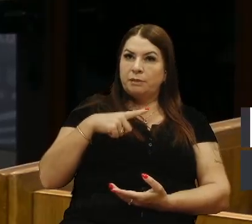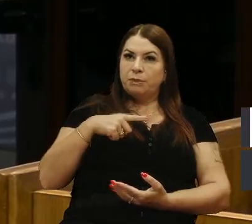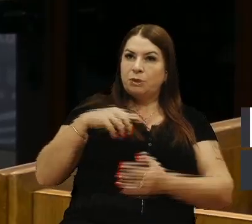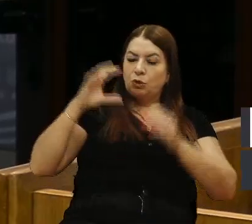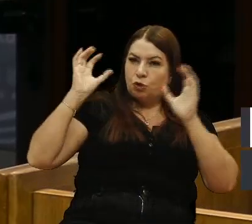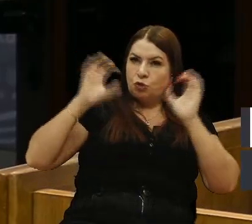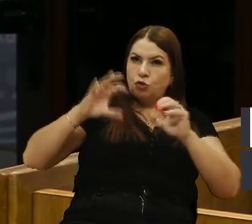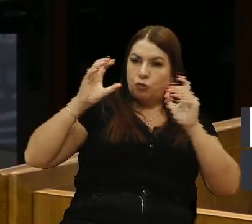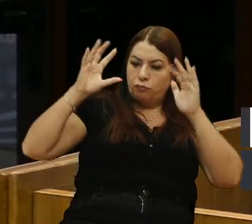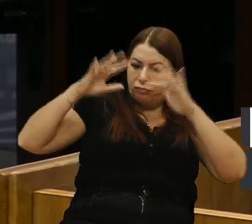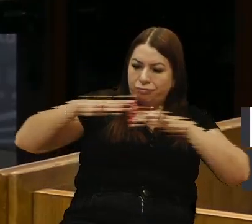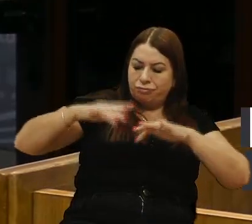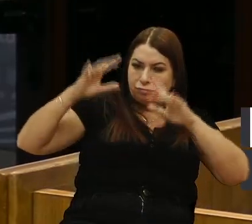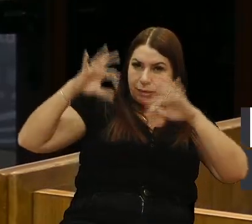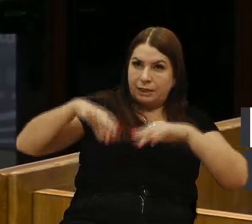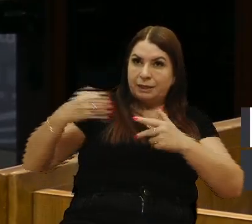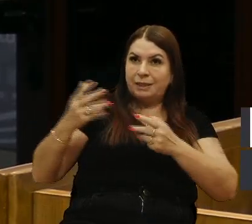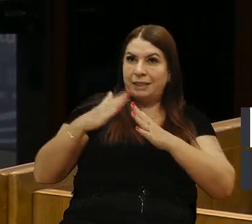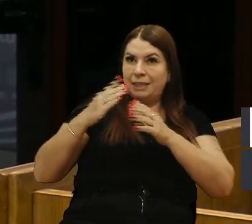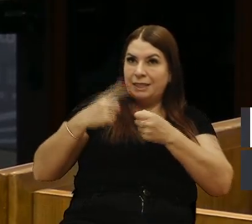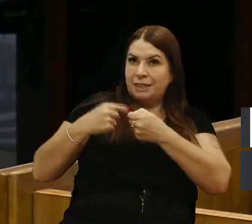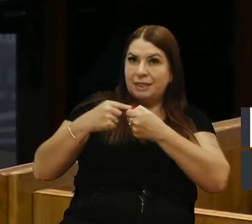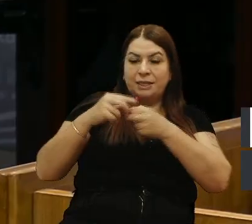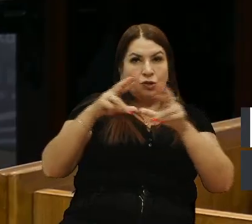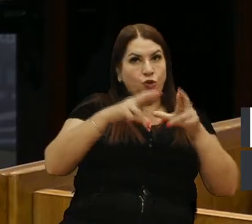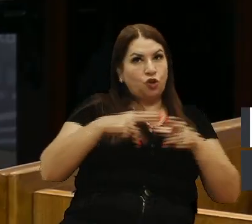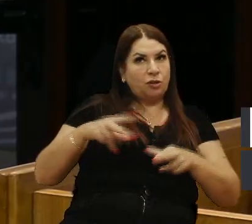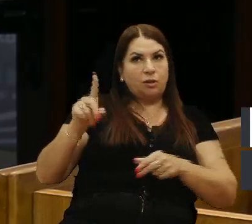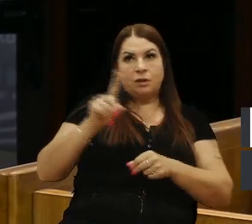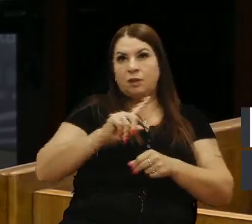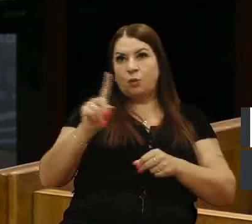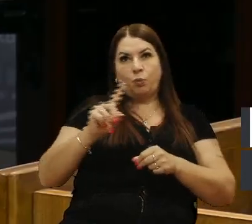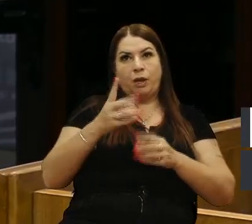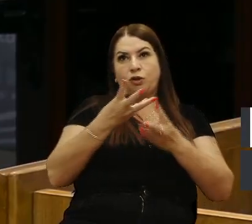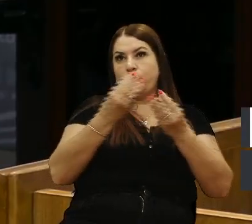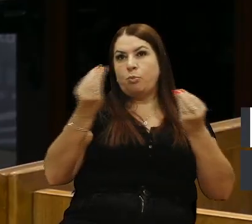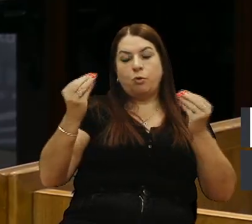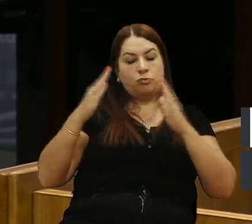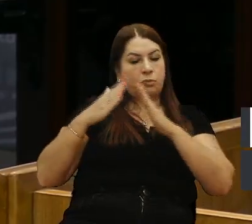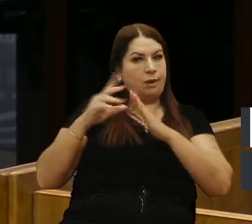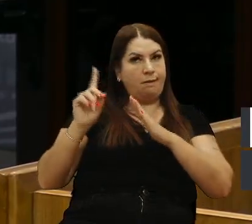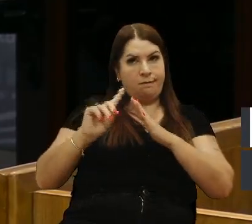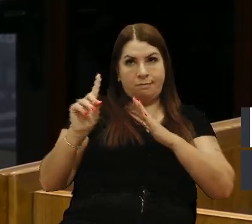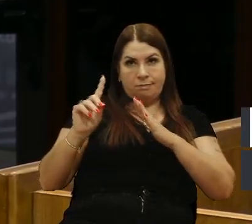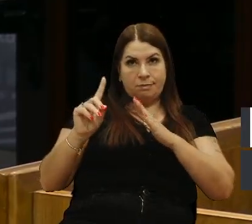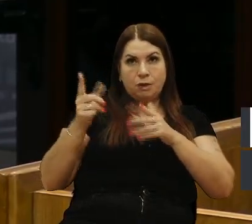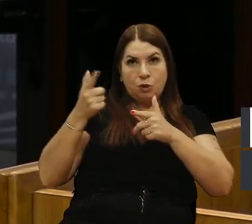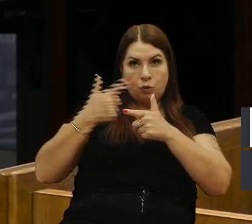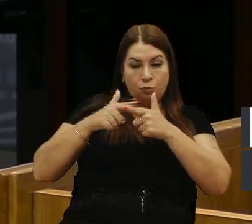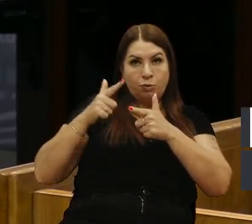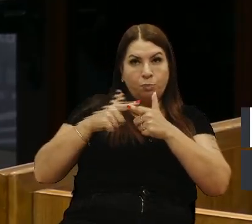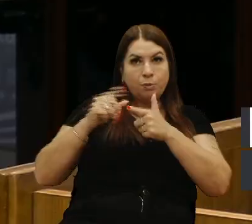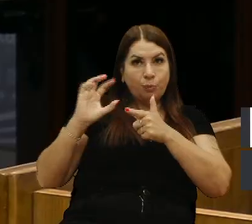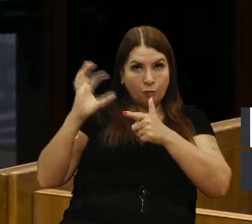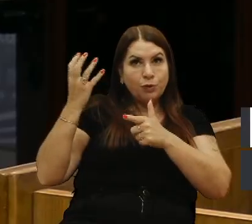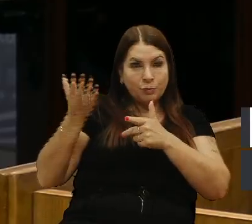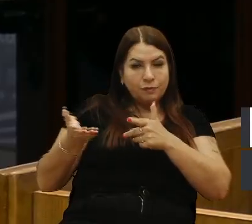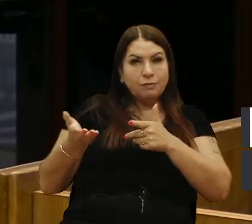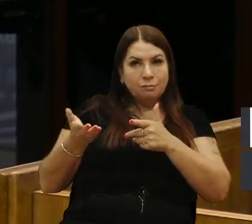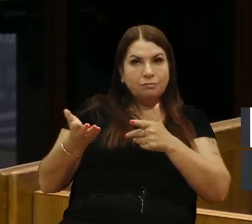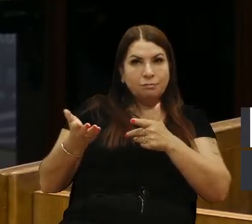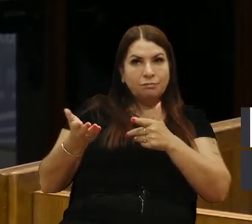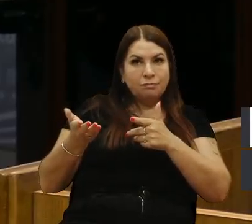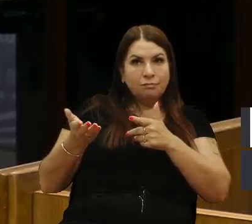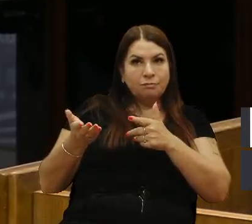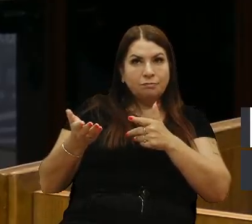na cidade, em regiões que não eram de subhabitação, e que os problemas foram resolvidos,